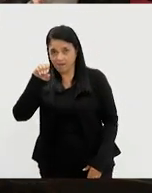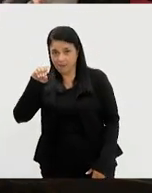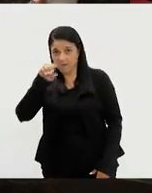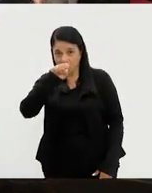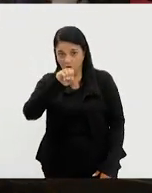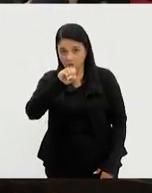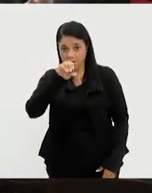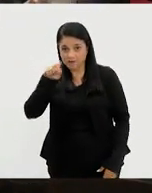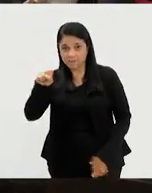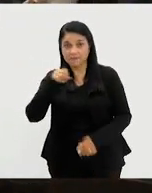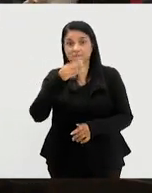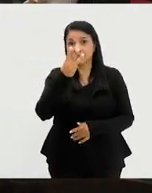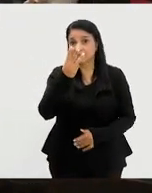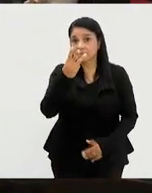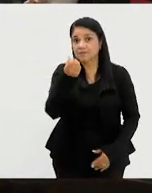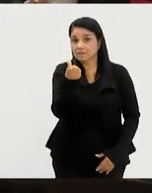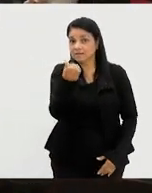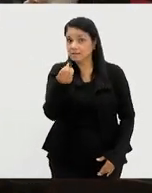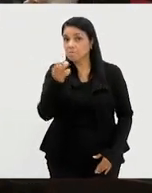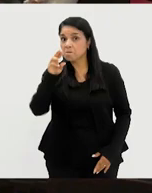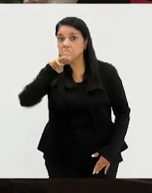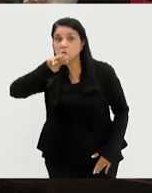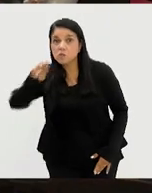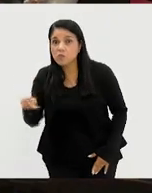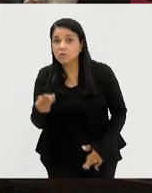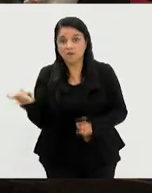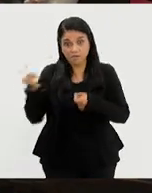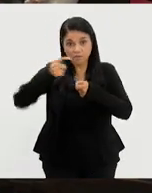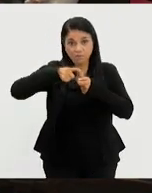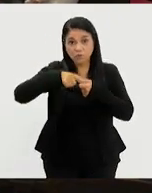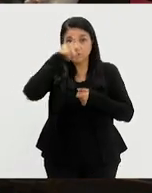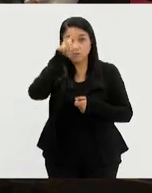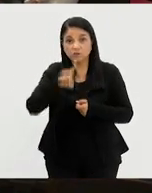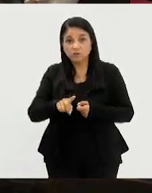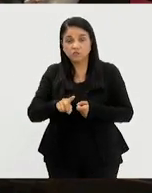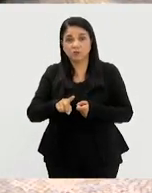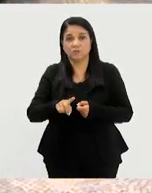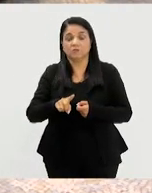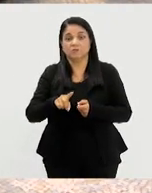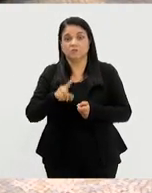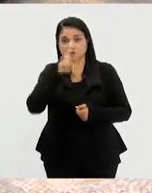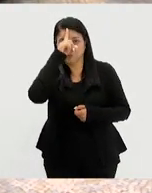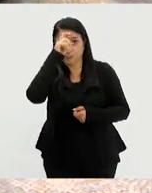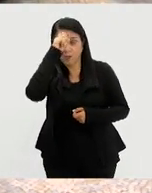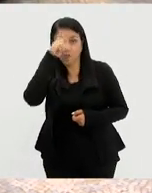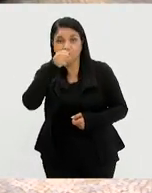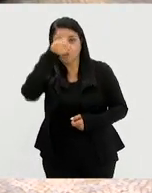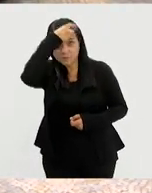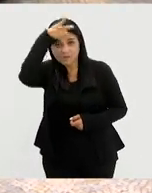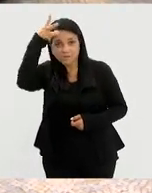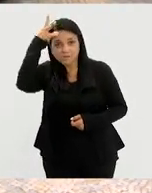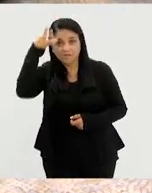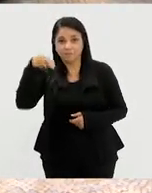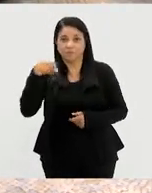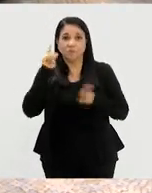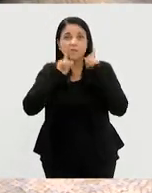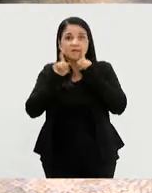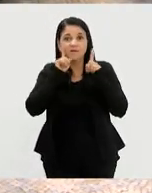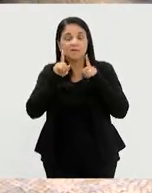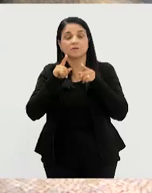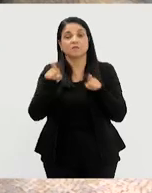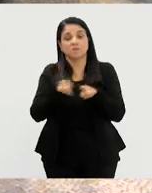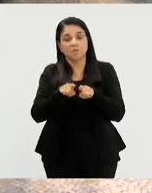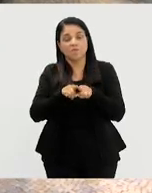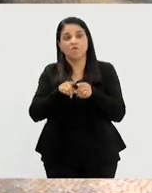milhões de reais e ela retornou semana passada para ser diretora da unidade Municipal de Maricá além dela Presidente foram afastados Marcelo